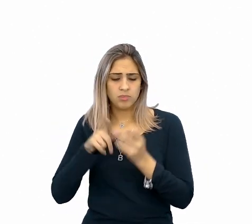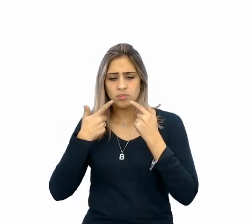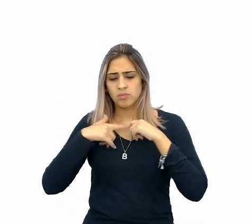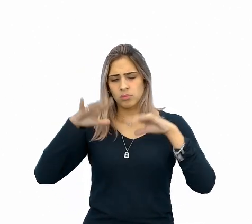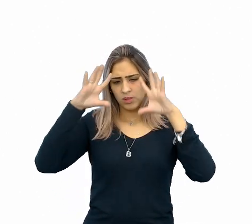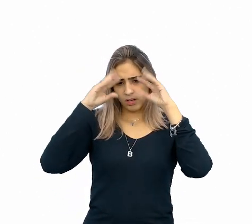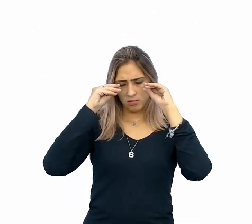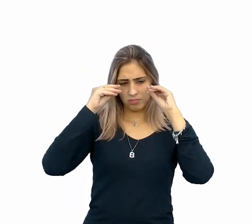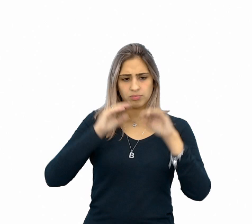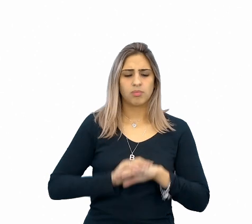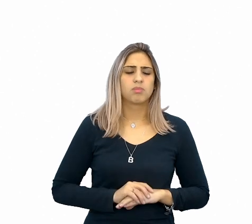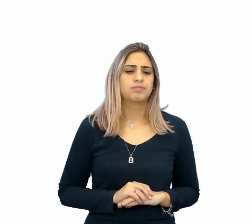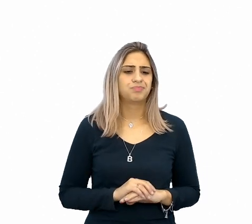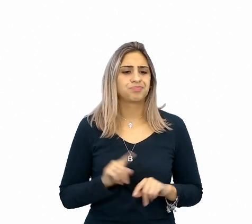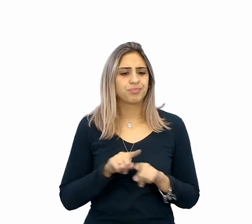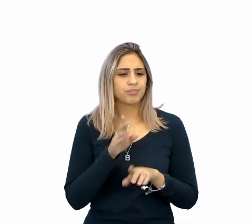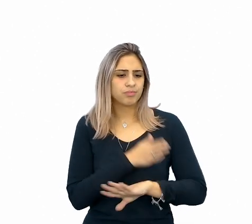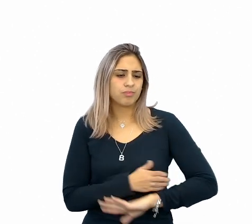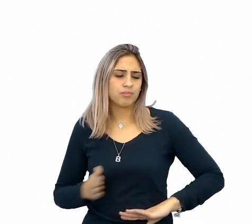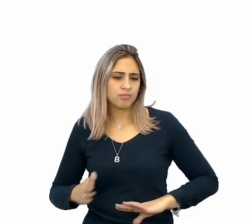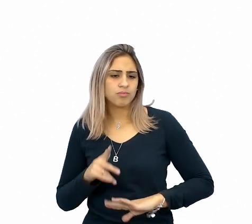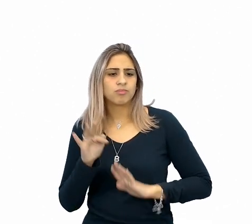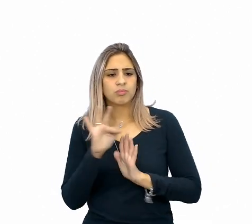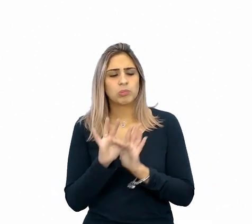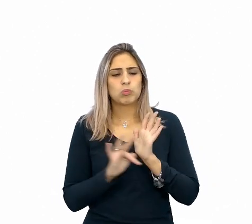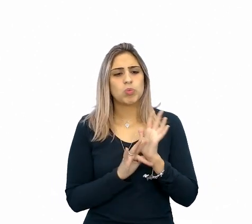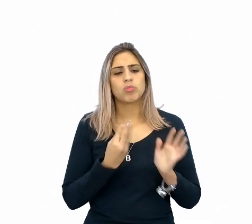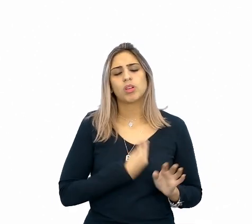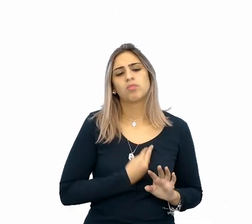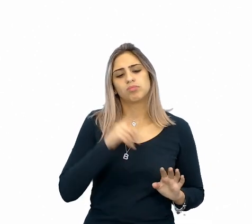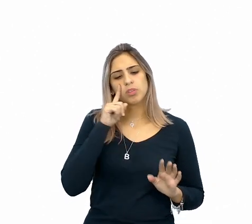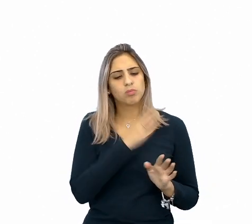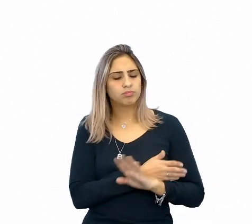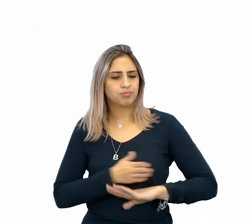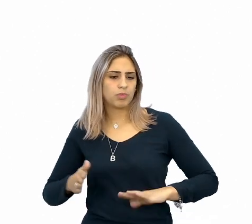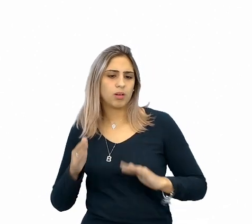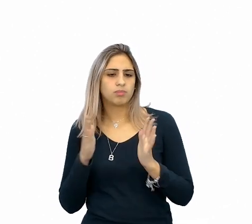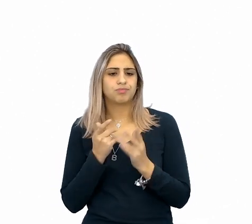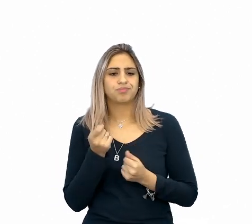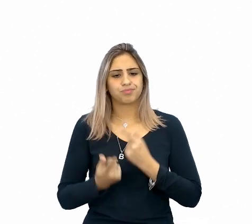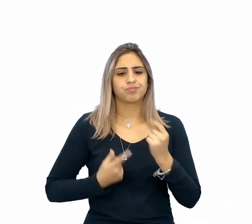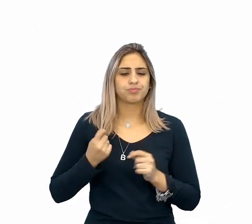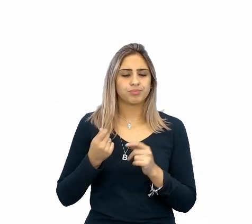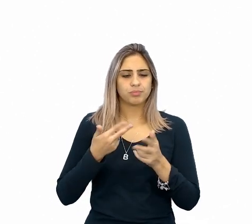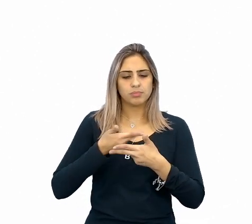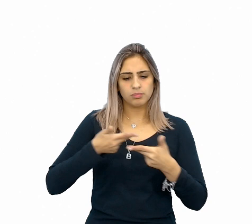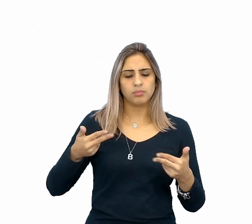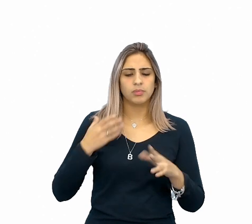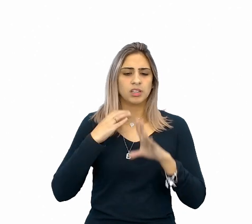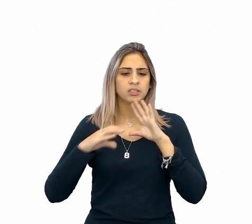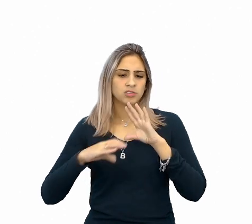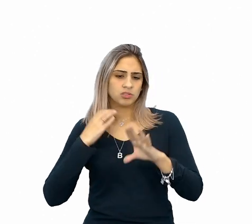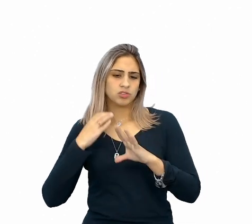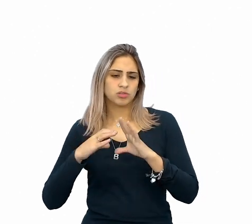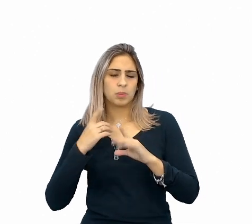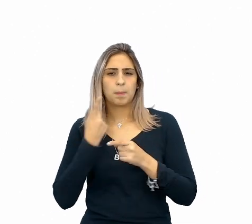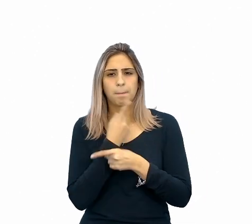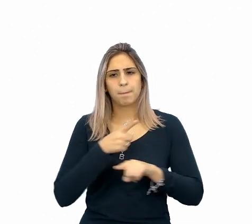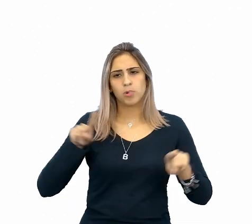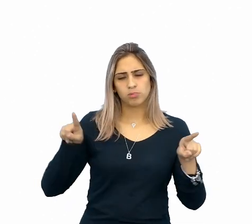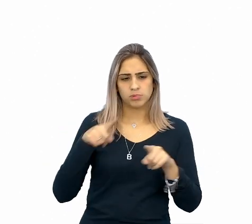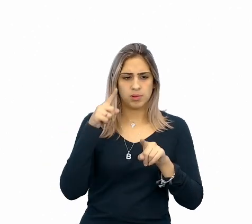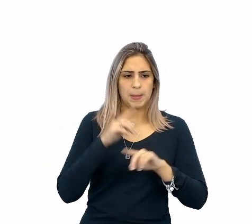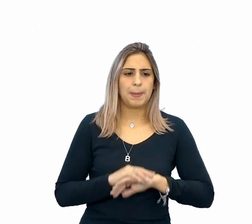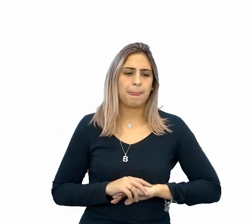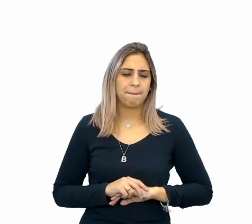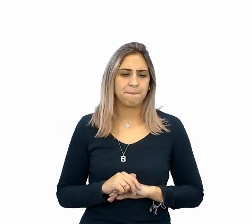e semiótica a partir de textos da vida cotidiana, como quadrinhas e cantigas. Agora vamos